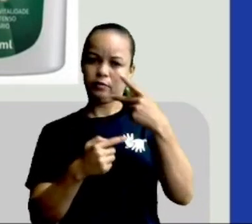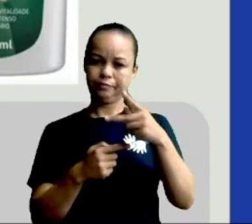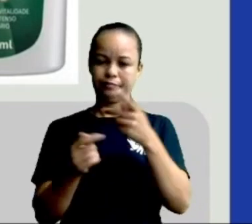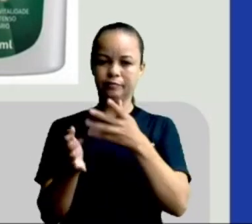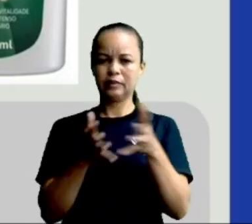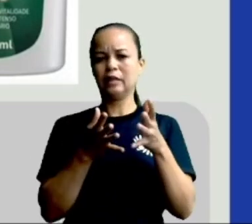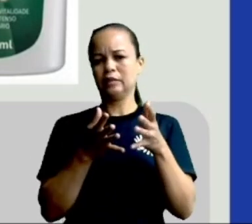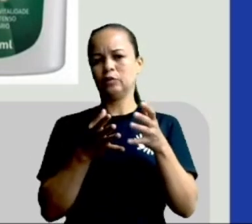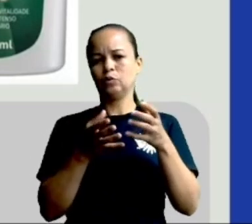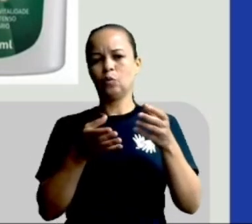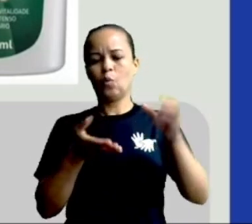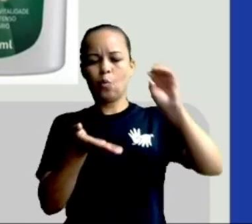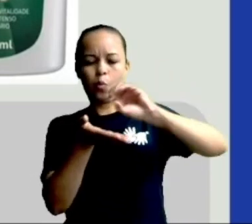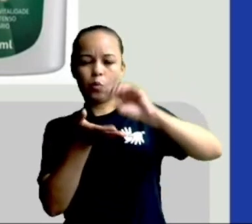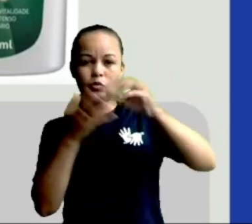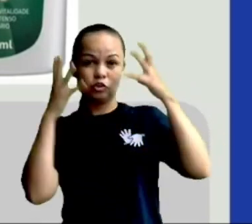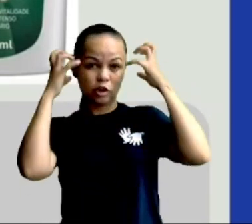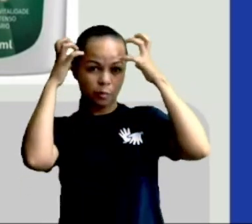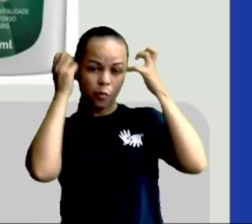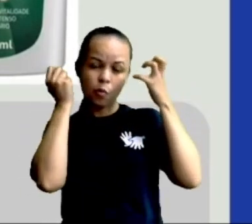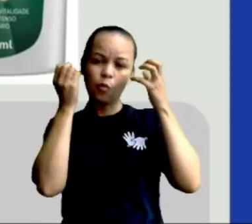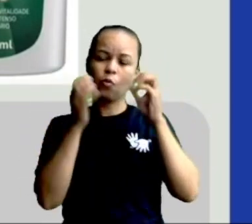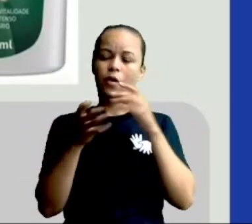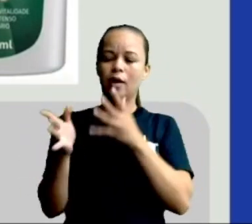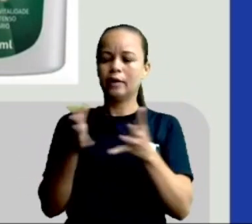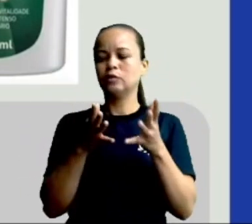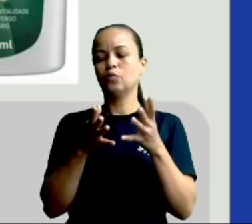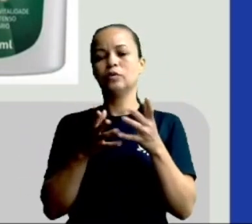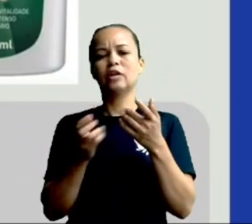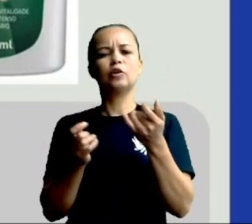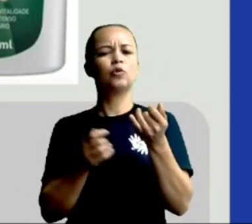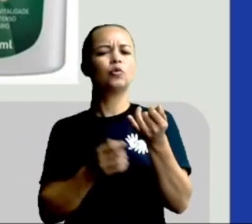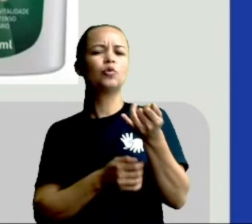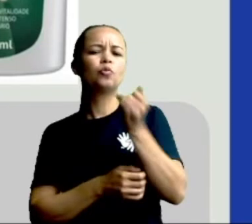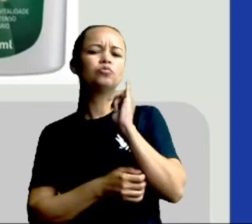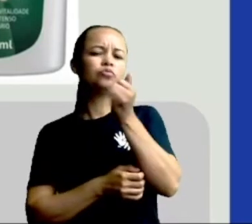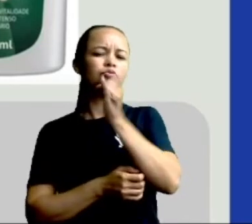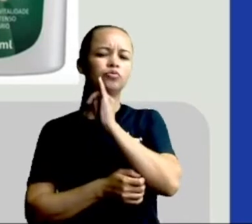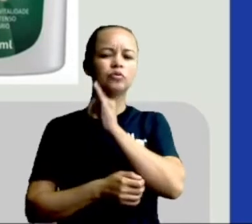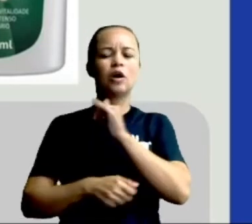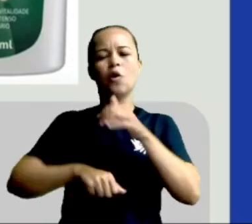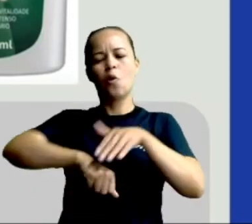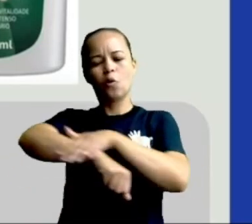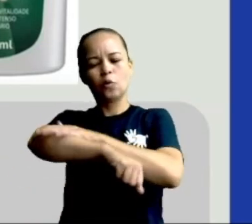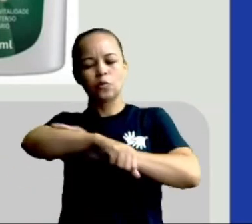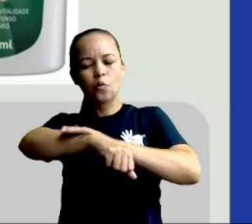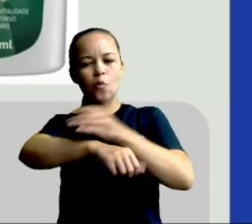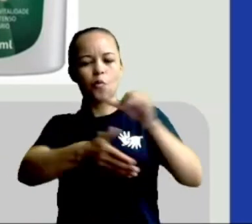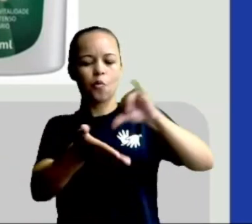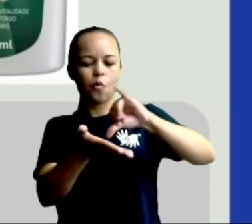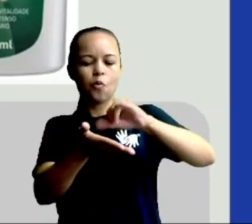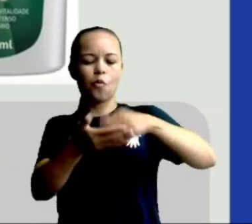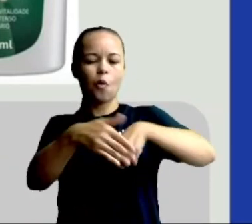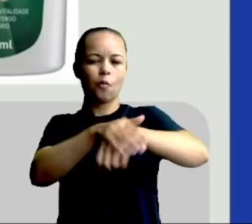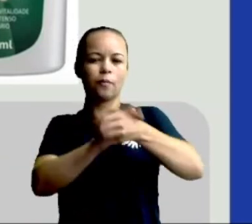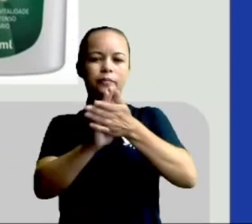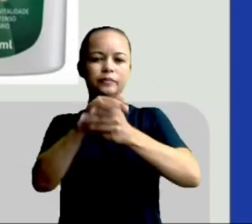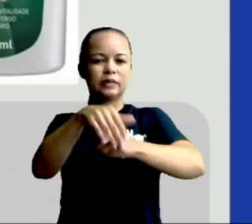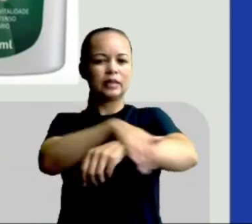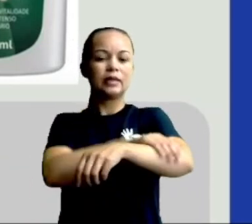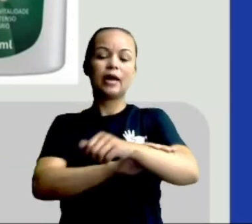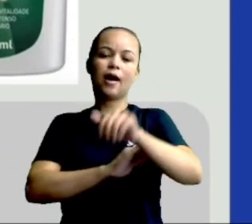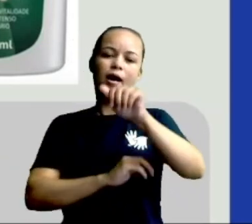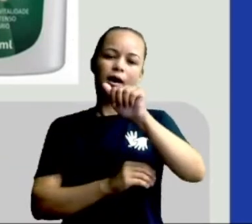shampoo, daquele condicionador, o extrato de alguma planta. Óleo que vem do coco, óleo de azeite que vem da